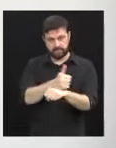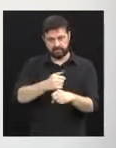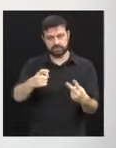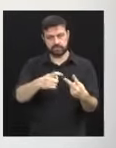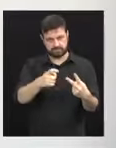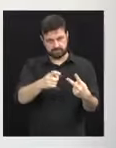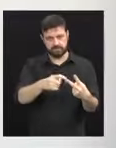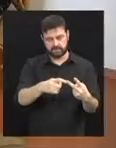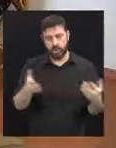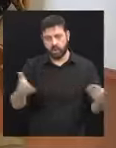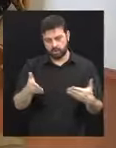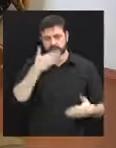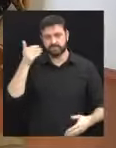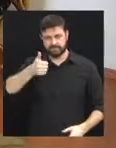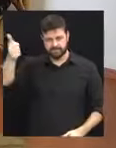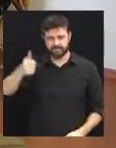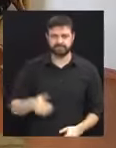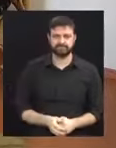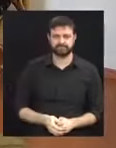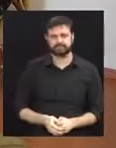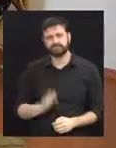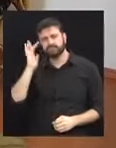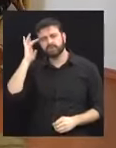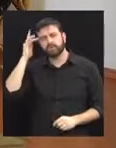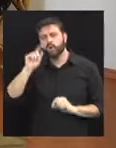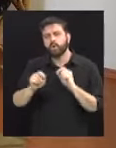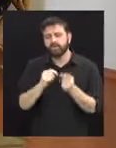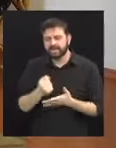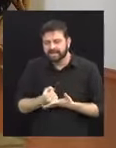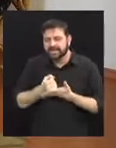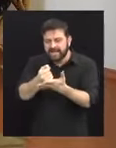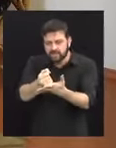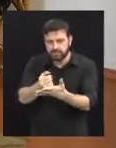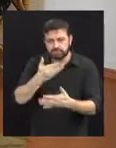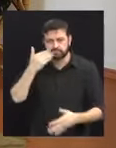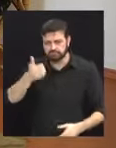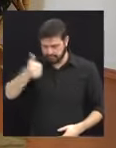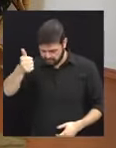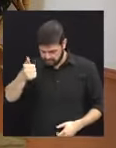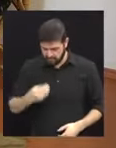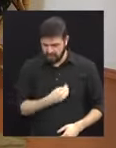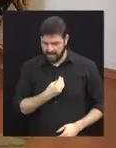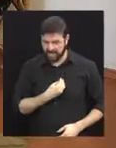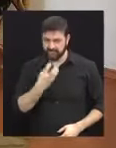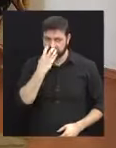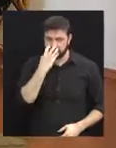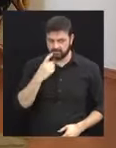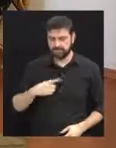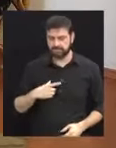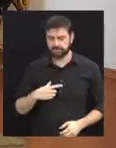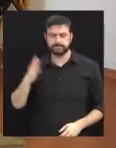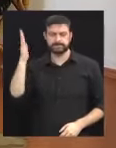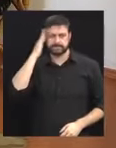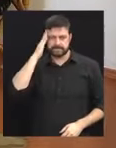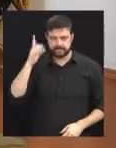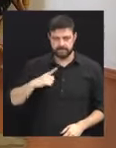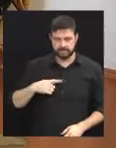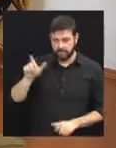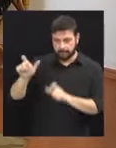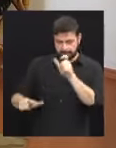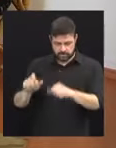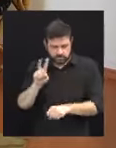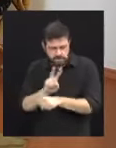toma dimensão maior, né? Você acha que contribuiu só positivamente, Liliane? A gente vê alguns casos, eu tenho muita gente de